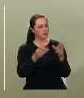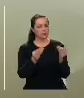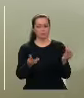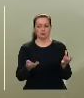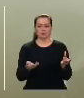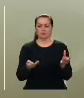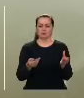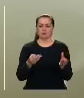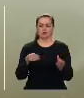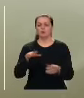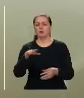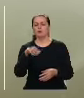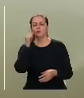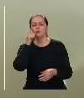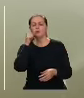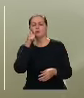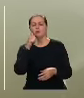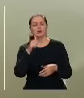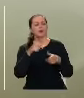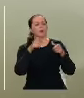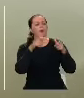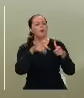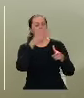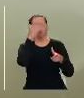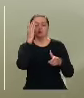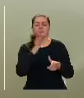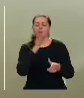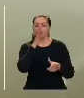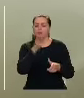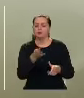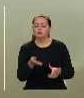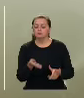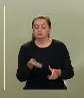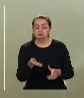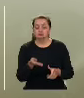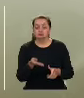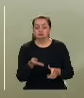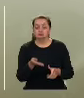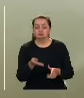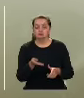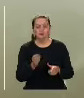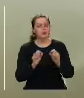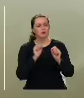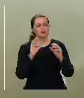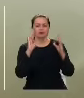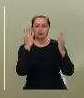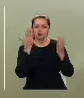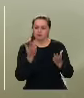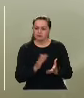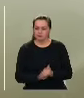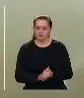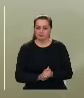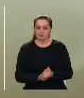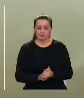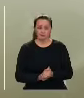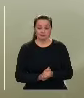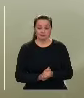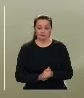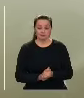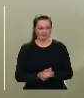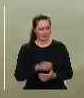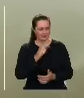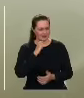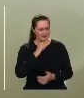onde estão aqueles teus acusadores? Ué, o que aconteceu? Né? Como que diz? Ninguém te